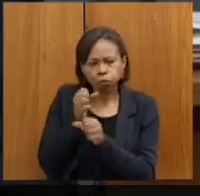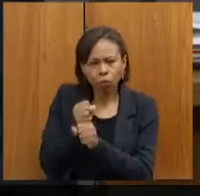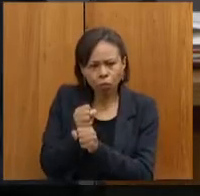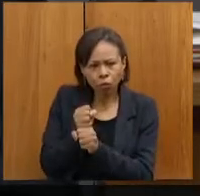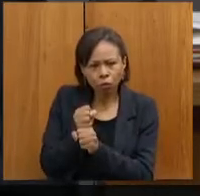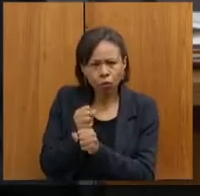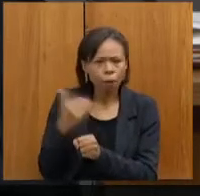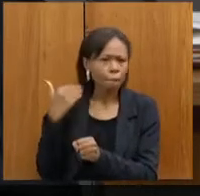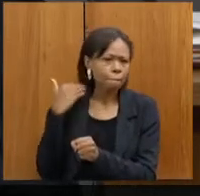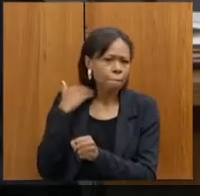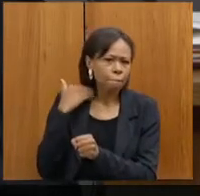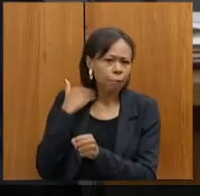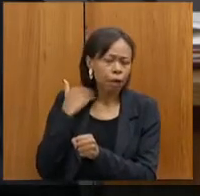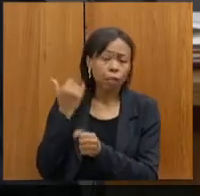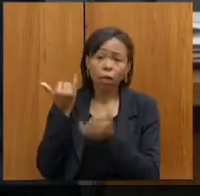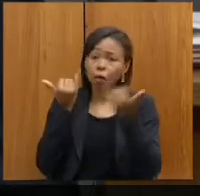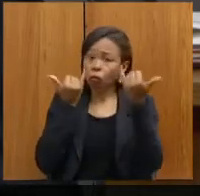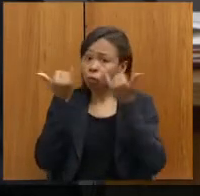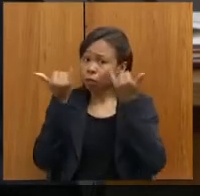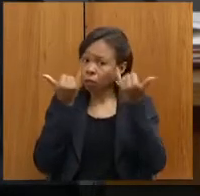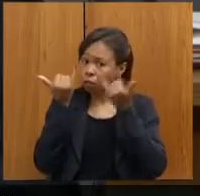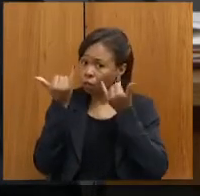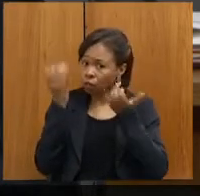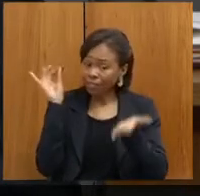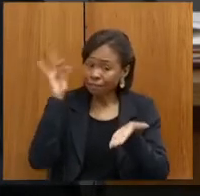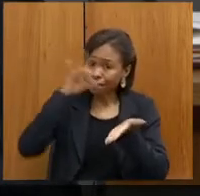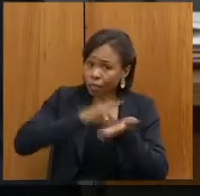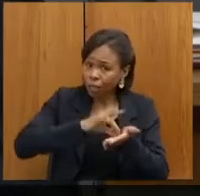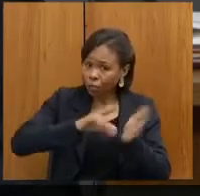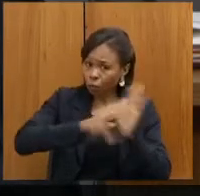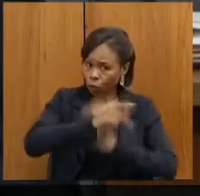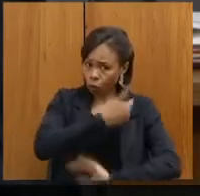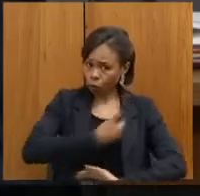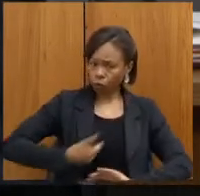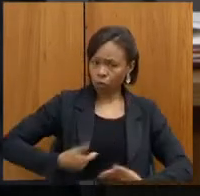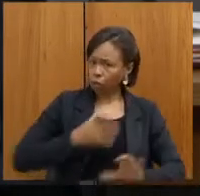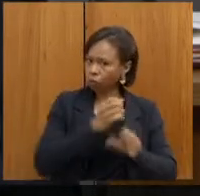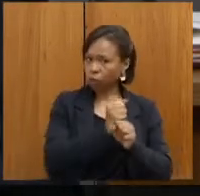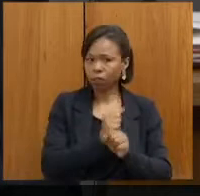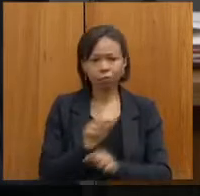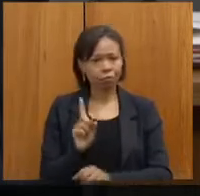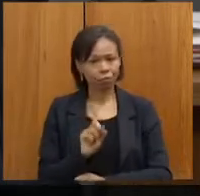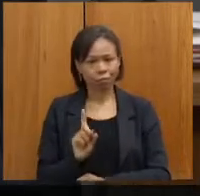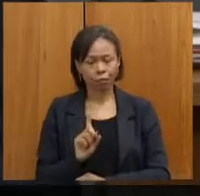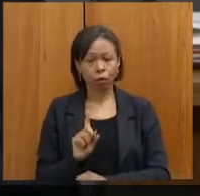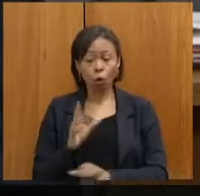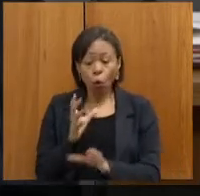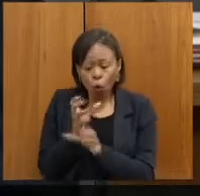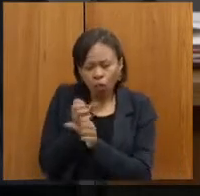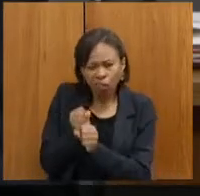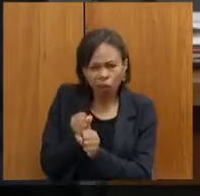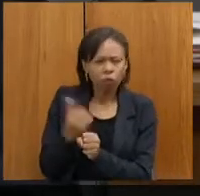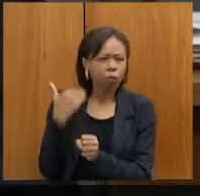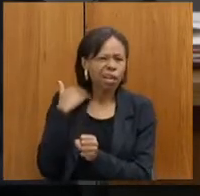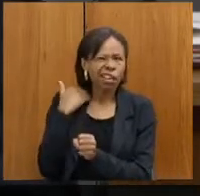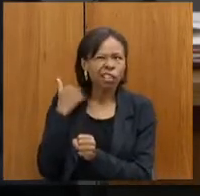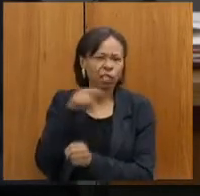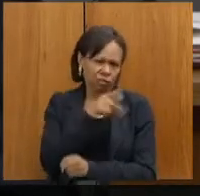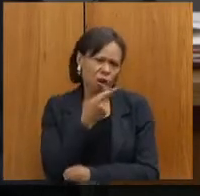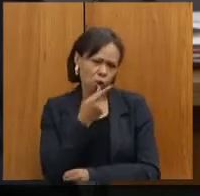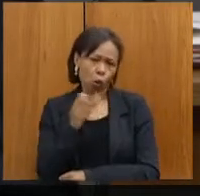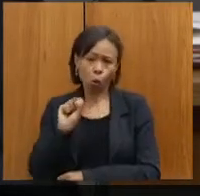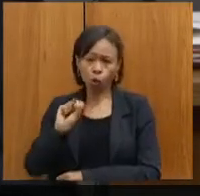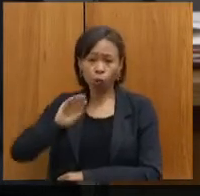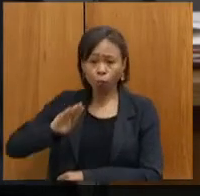ele uma informação que não transmite a realidade do Estado das Finanças do estado Só bancário quando só setor latinha oito